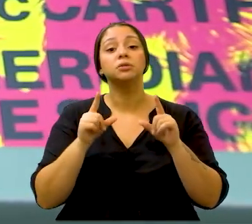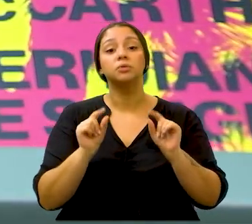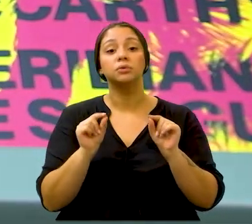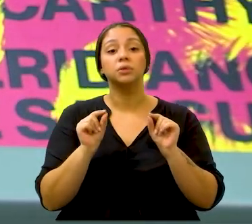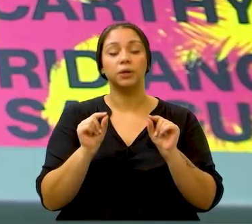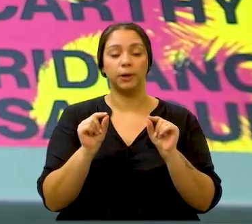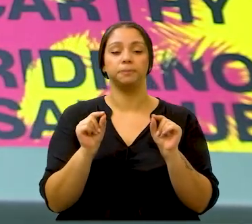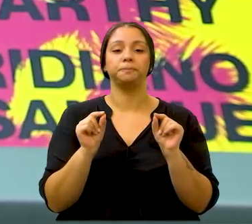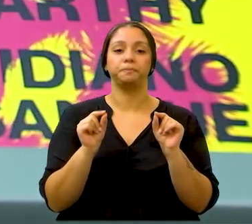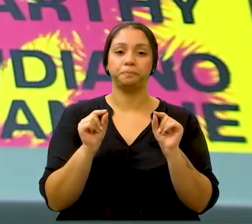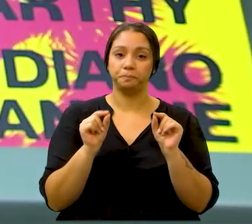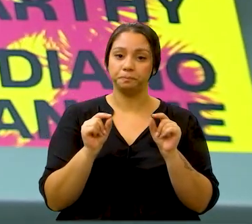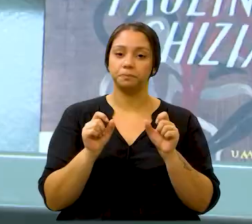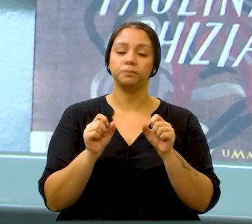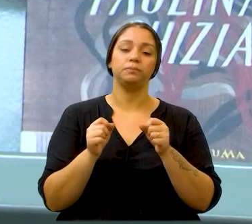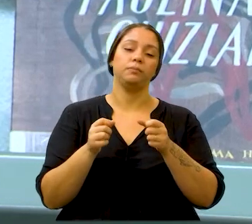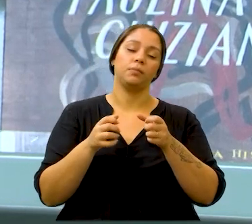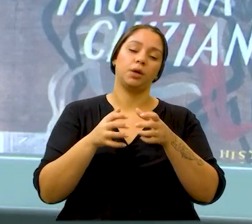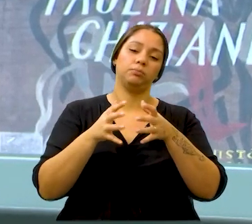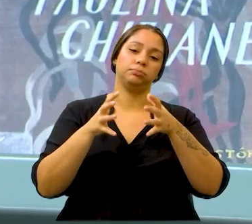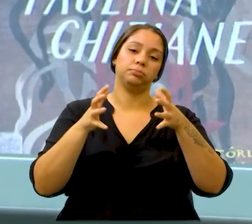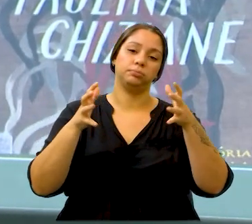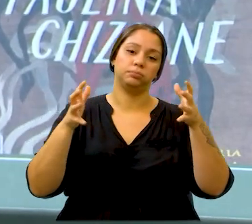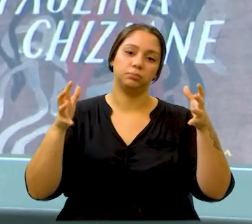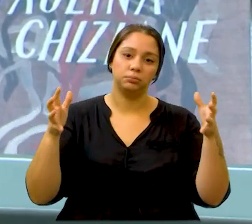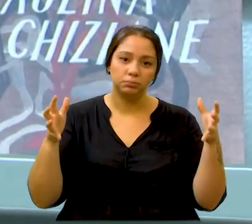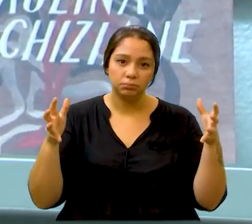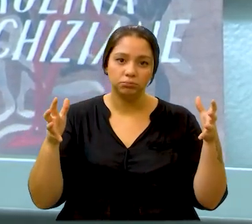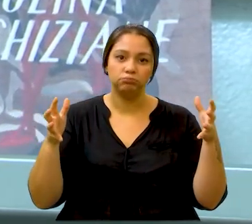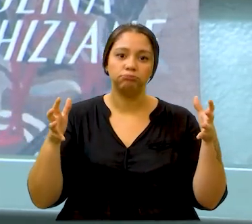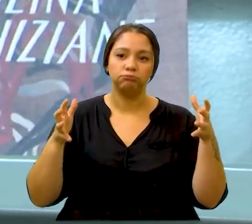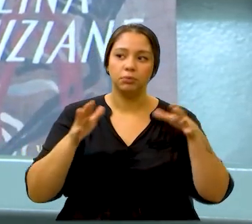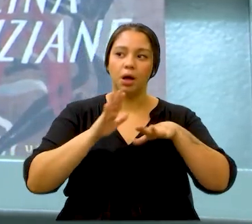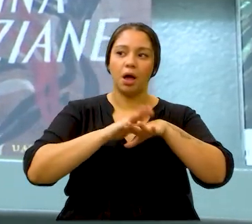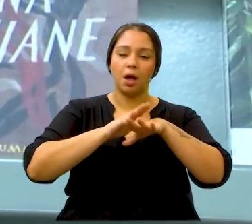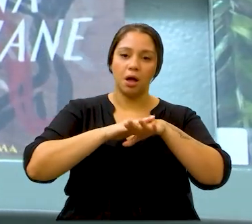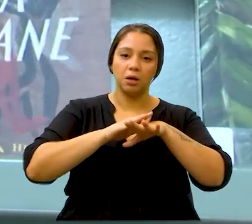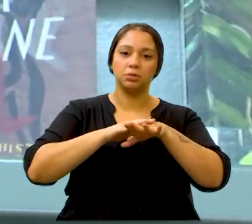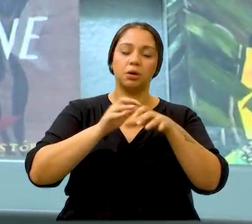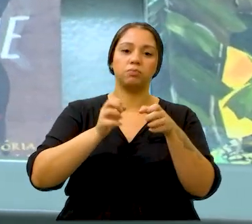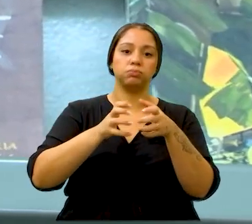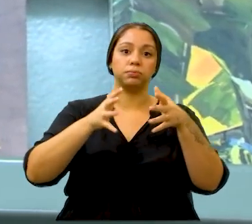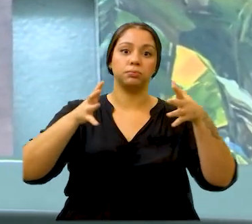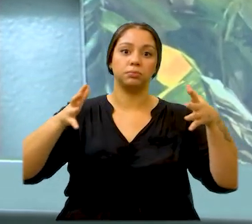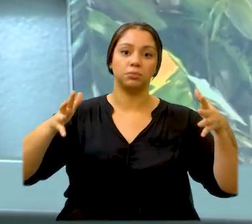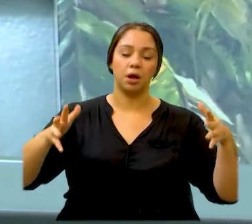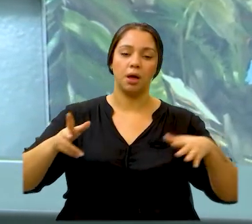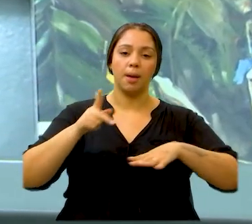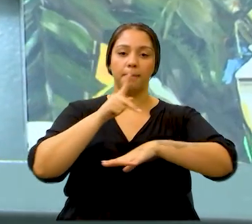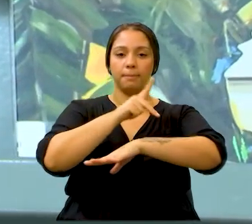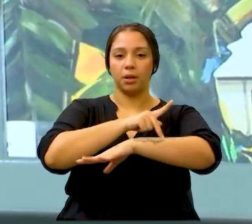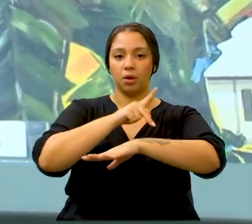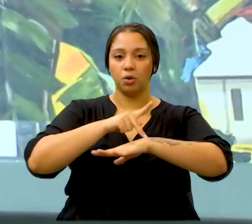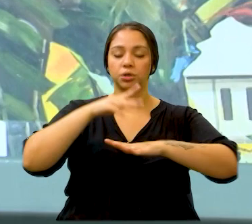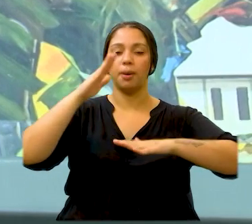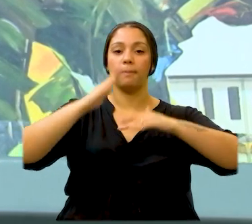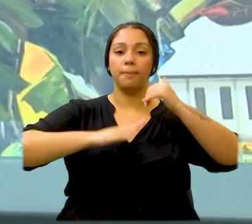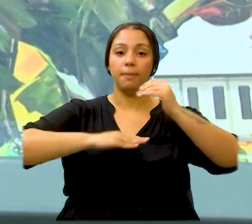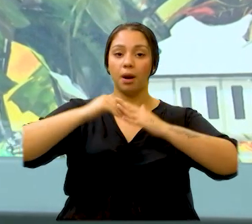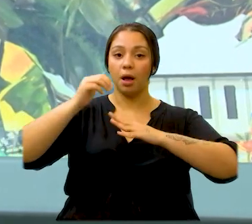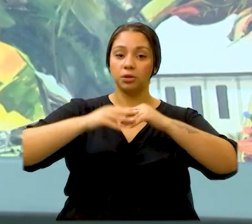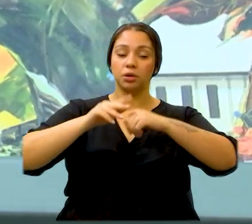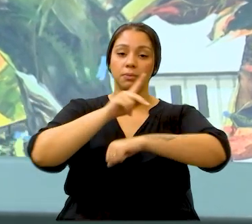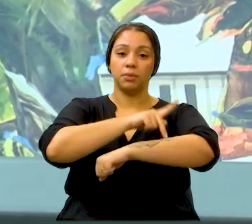gente precisa agora? A gente precisa ampliar essa ação, a ação pedagógica, a